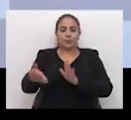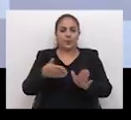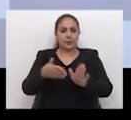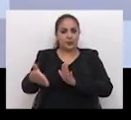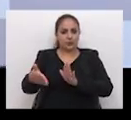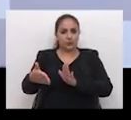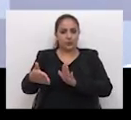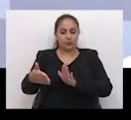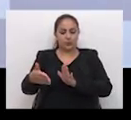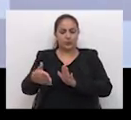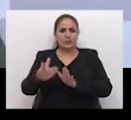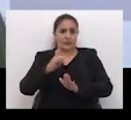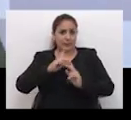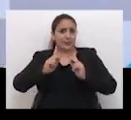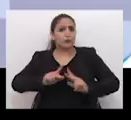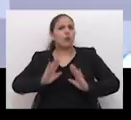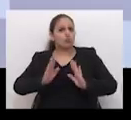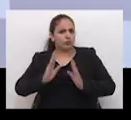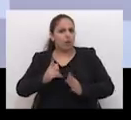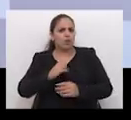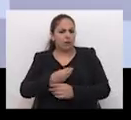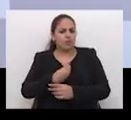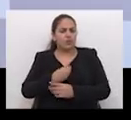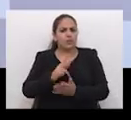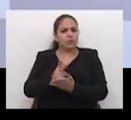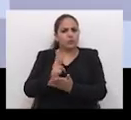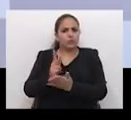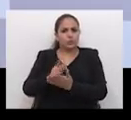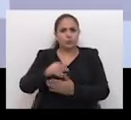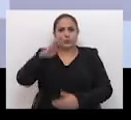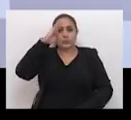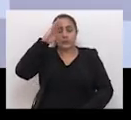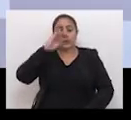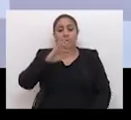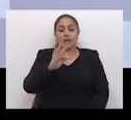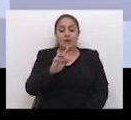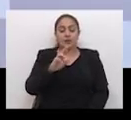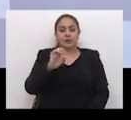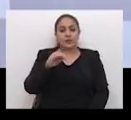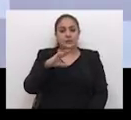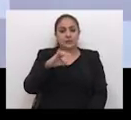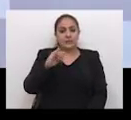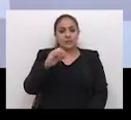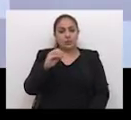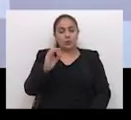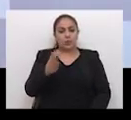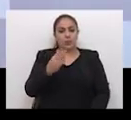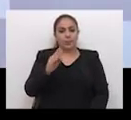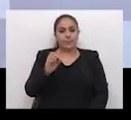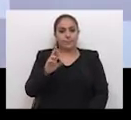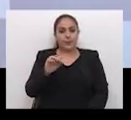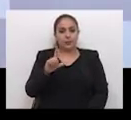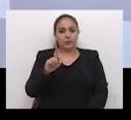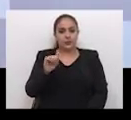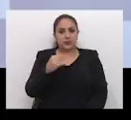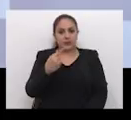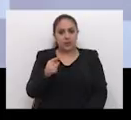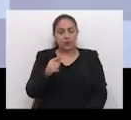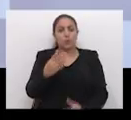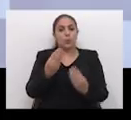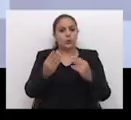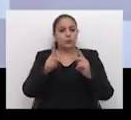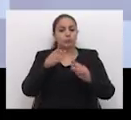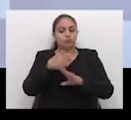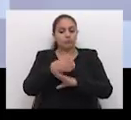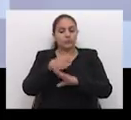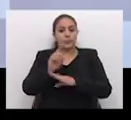durante o seu... Tem gente que ainda estão prestando serviço militar em Francisco Beltrão, hoje a unidade se encontra lá, mas os que não já